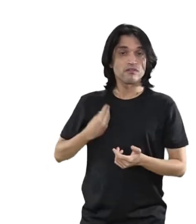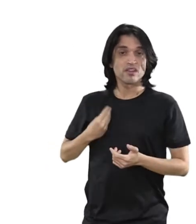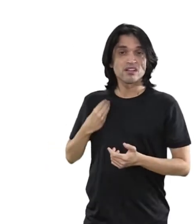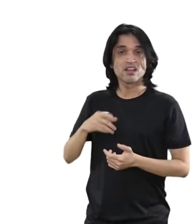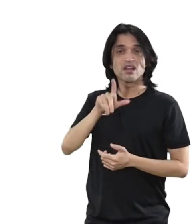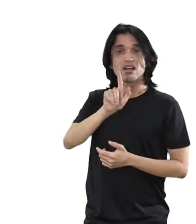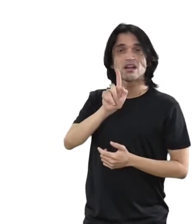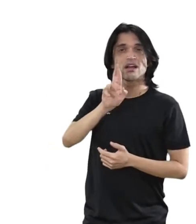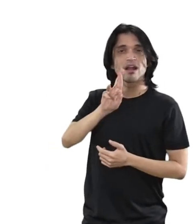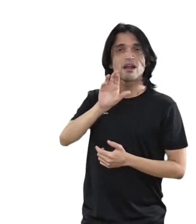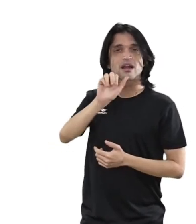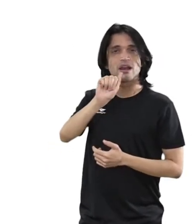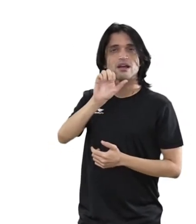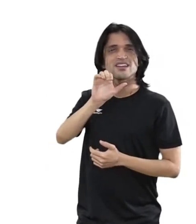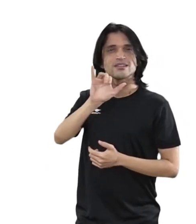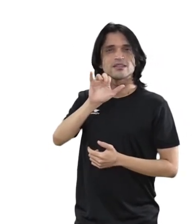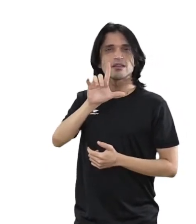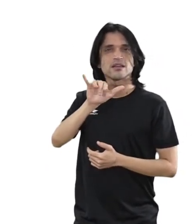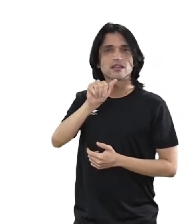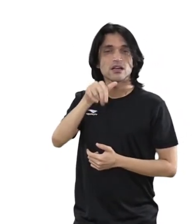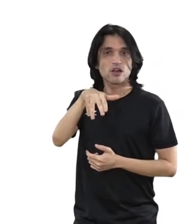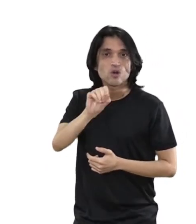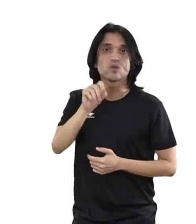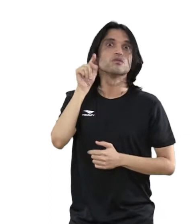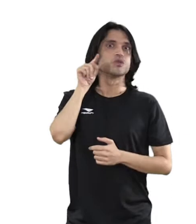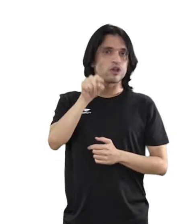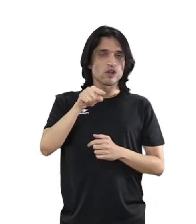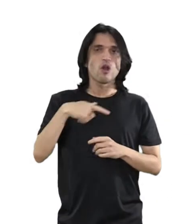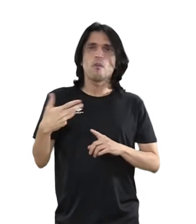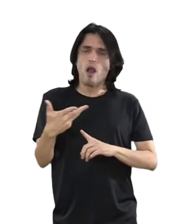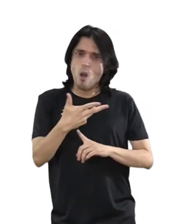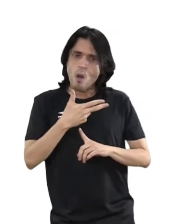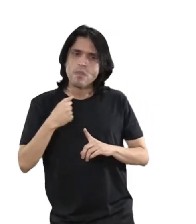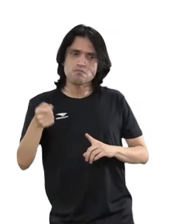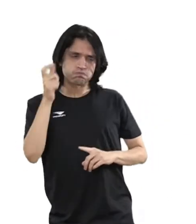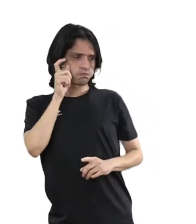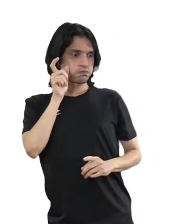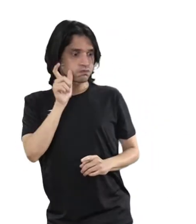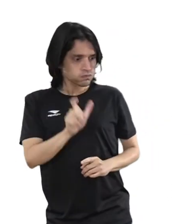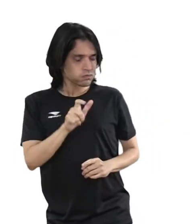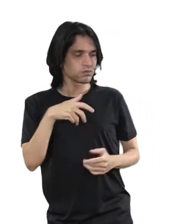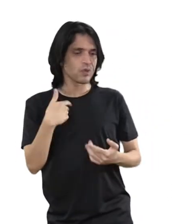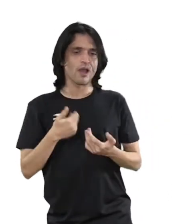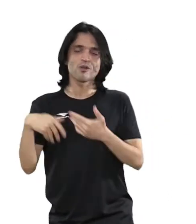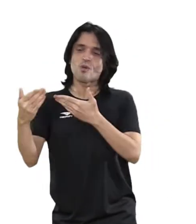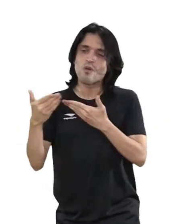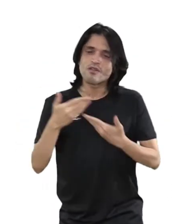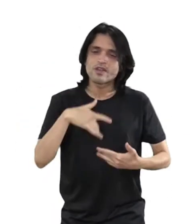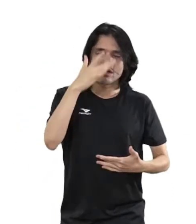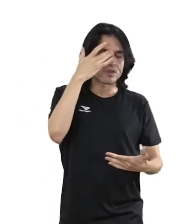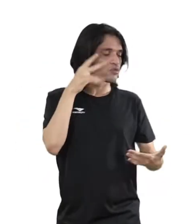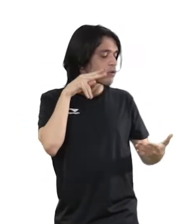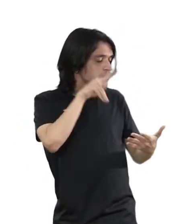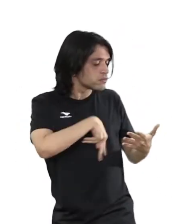se tornou uma obra emblemática que convida o leitor a se deliciar numa leitura de palavras simples,